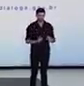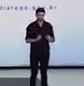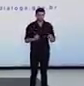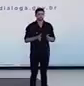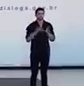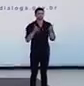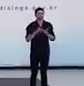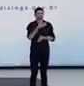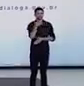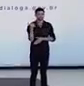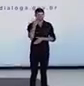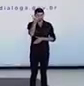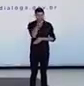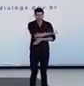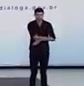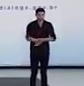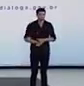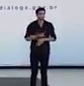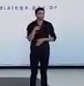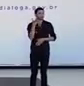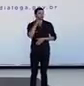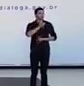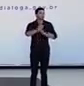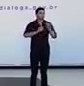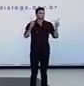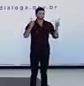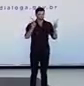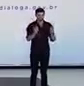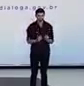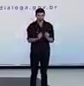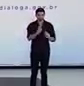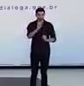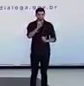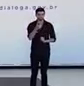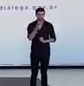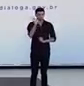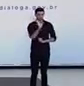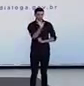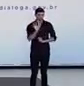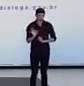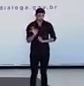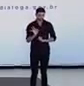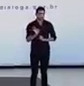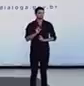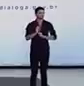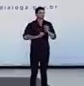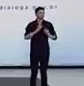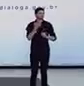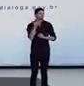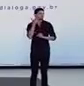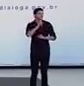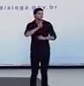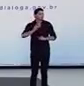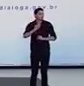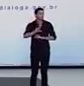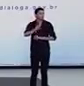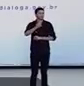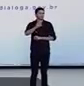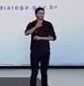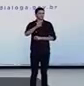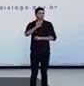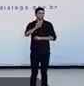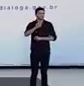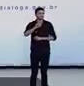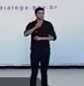mortalidade infantil. Nós conseguimos reduzir em 51% o que a gente chama de déficit de altura. O